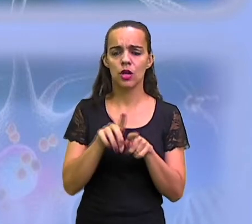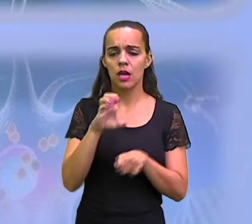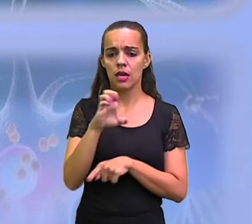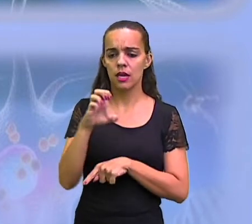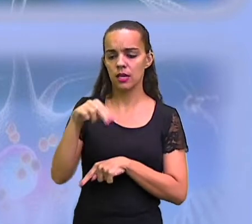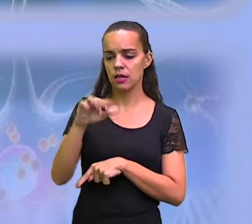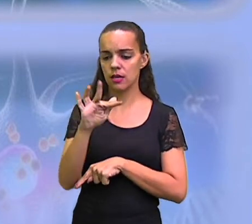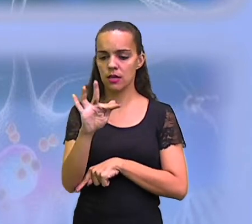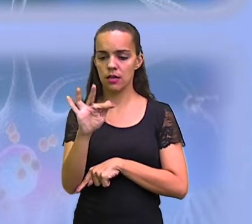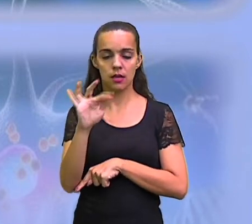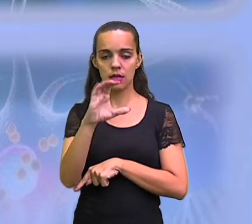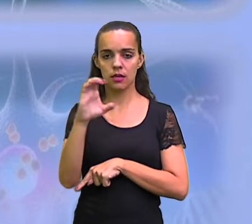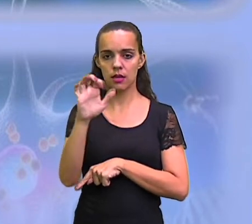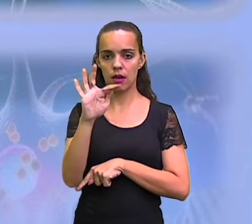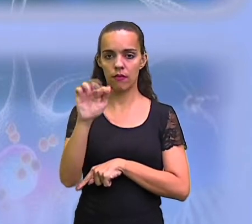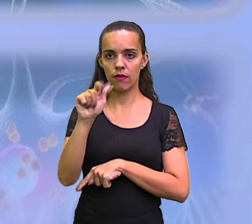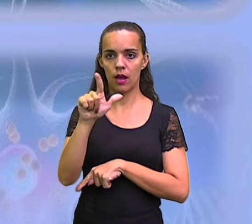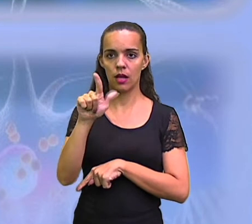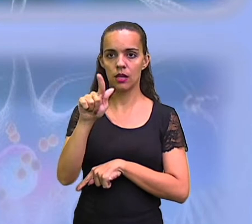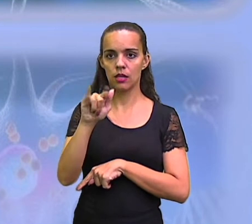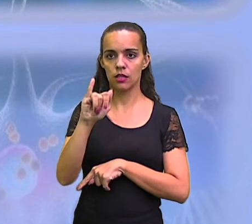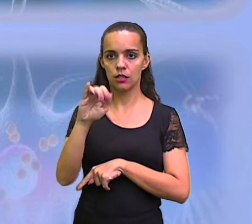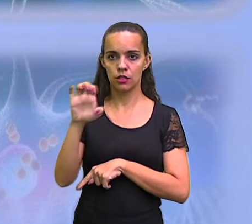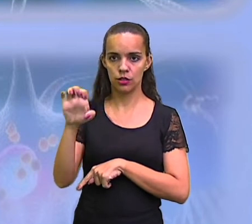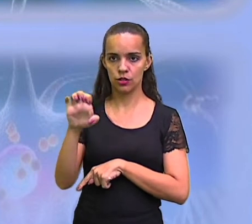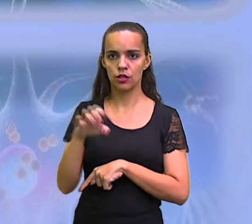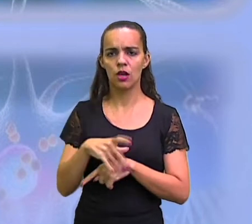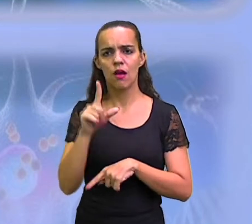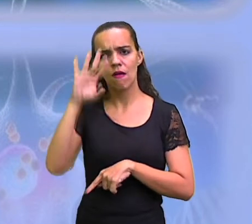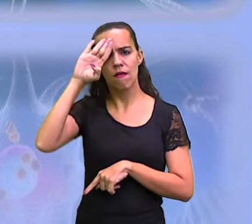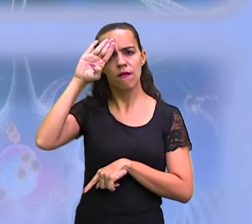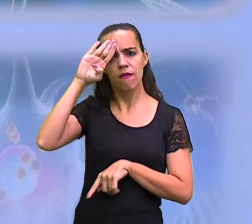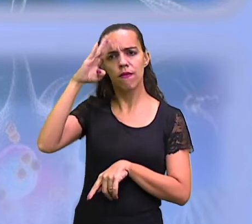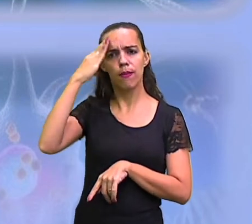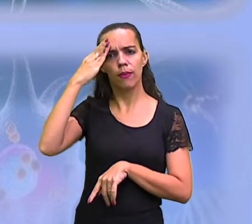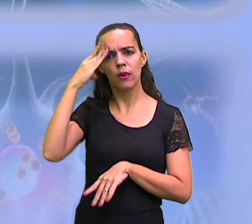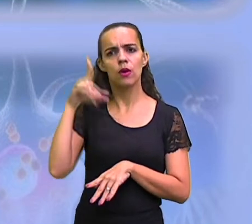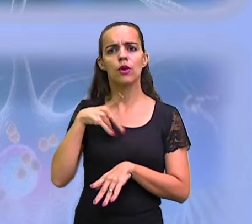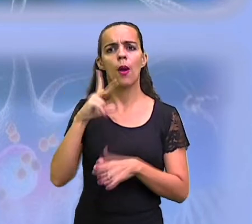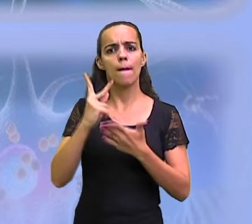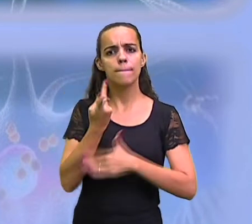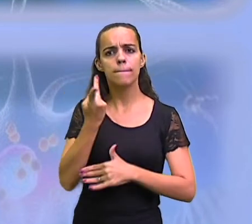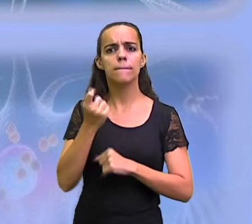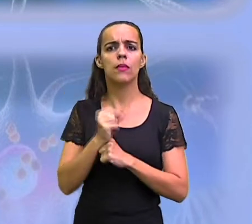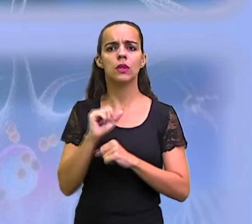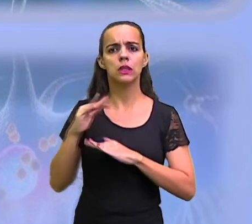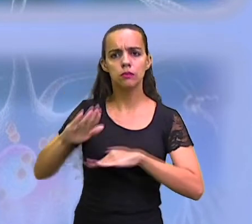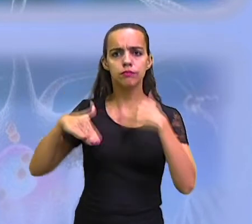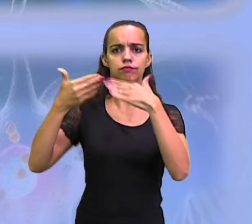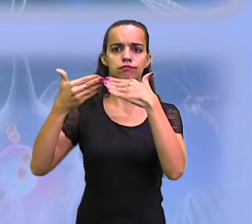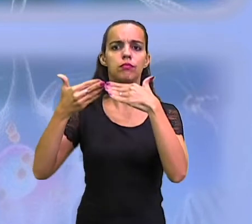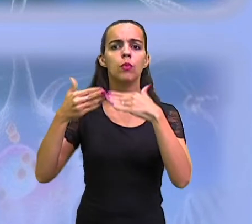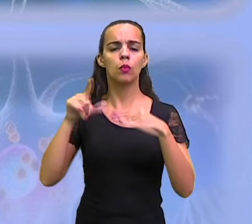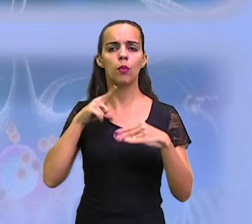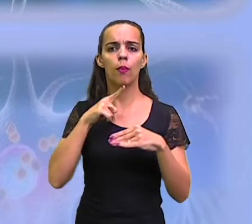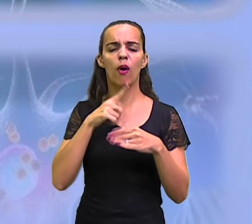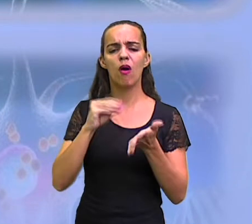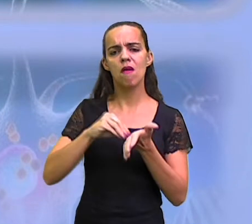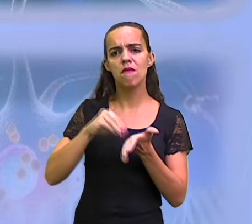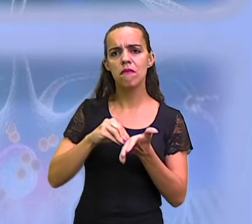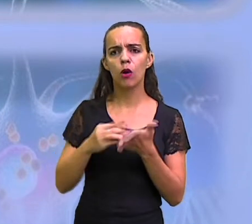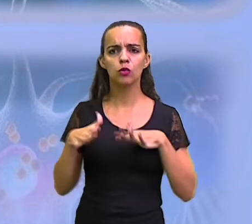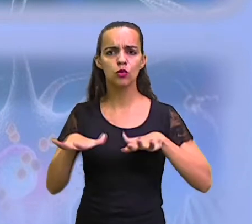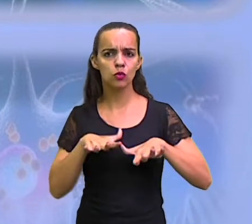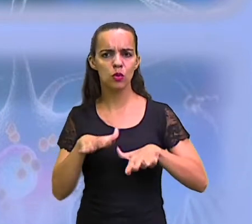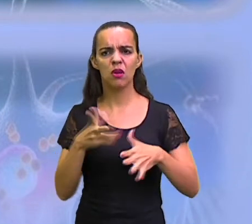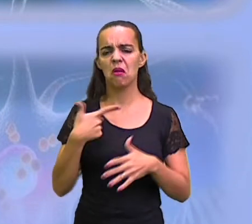encefalite. Os sintomas, em geral, começam com febre e podem progredir para a irritabilidade,